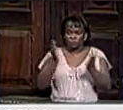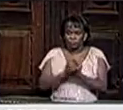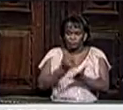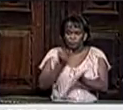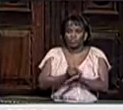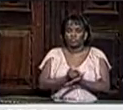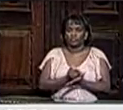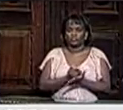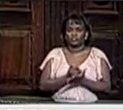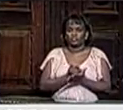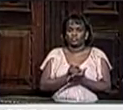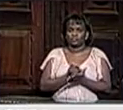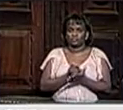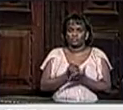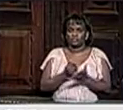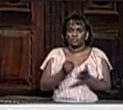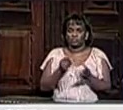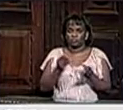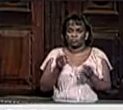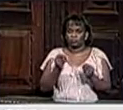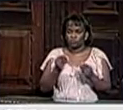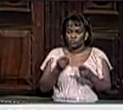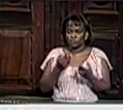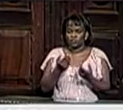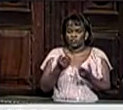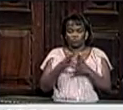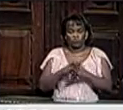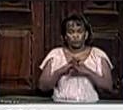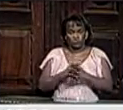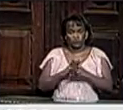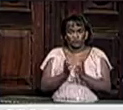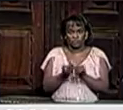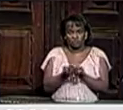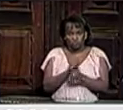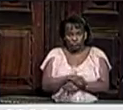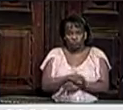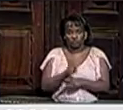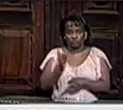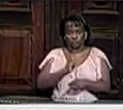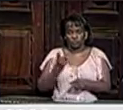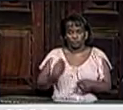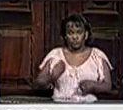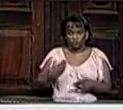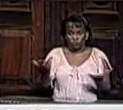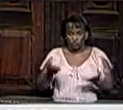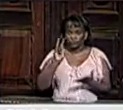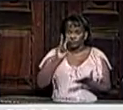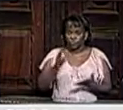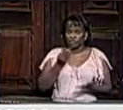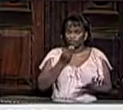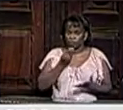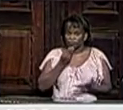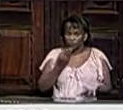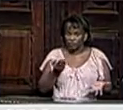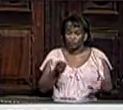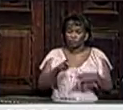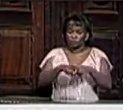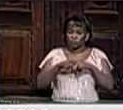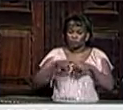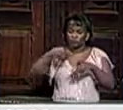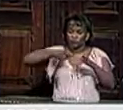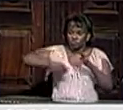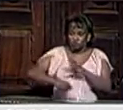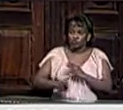ainda tantas contradições que nós vivemos hoje por essa